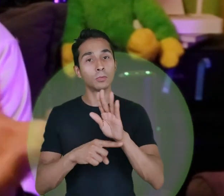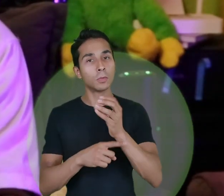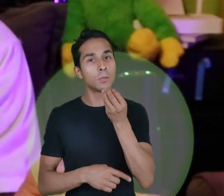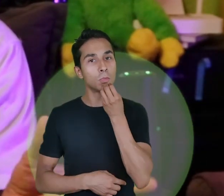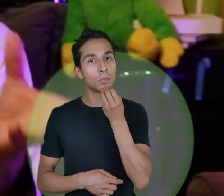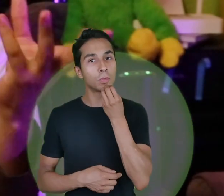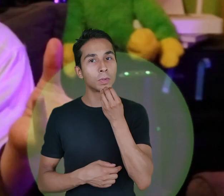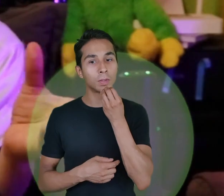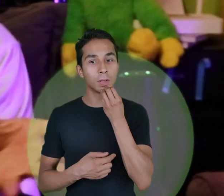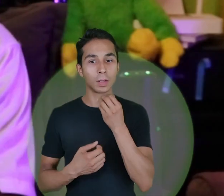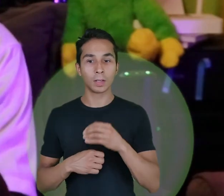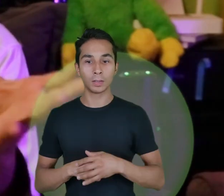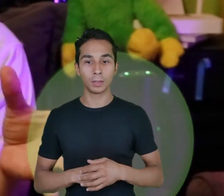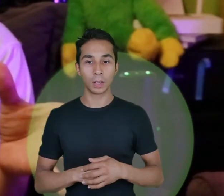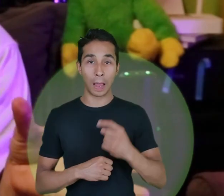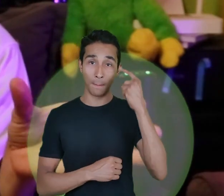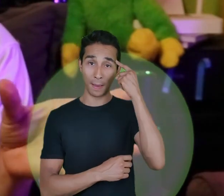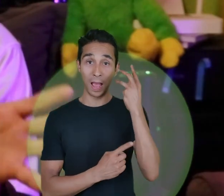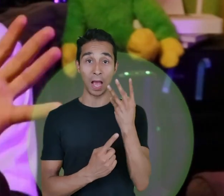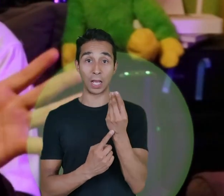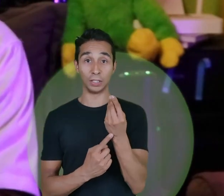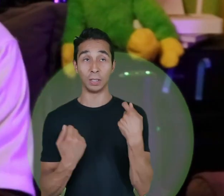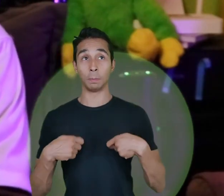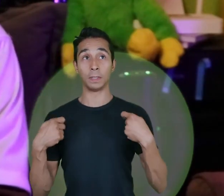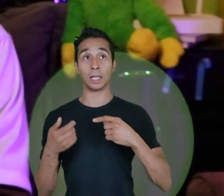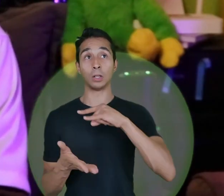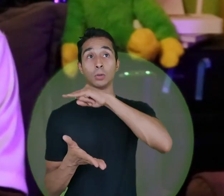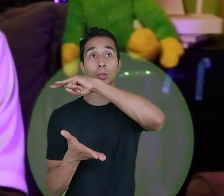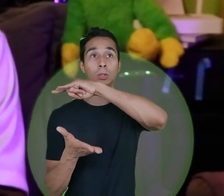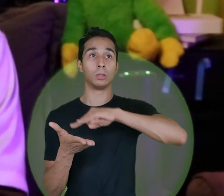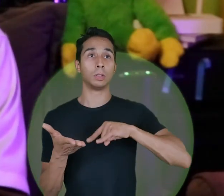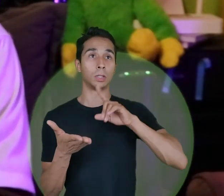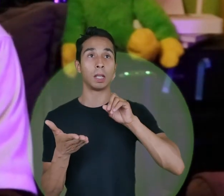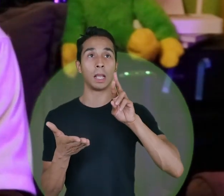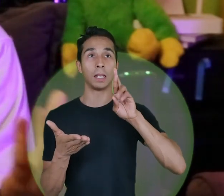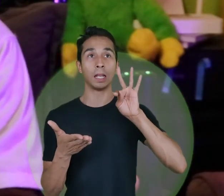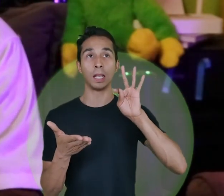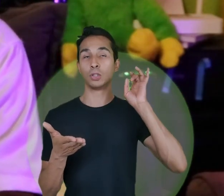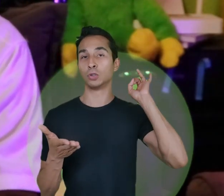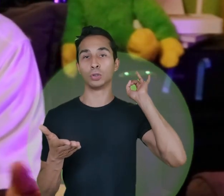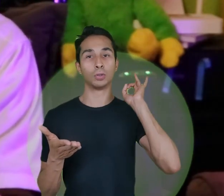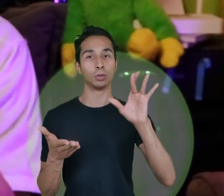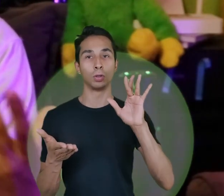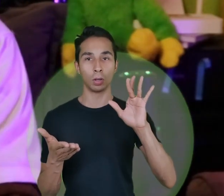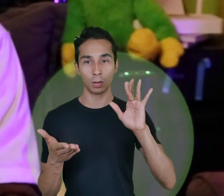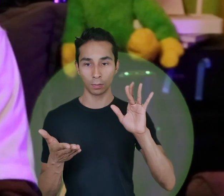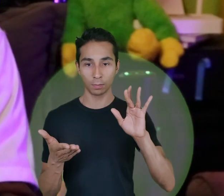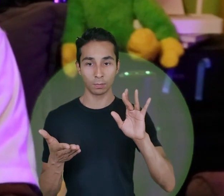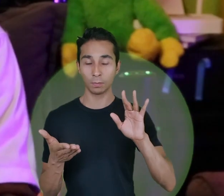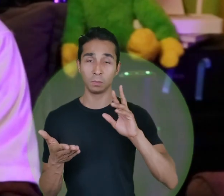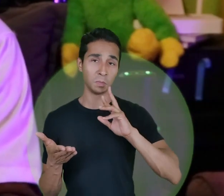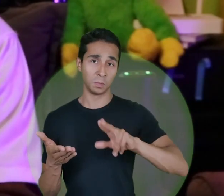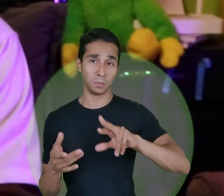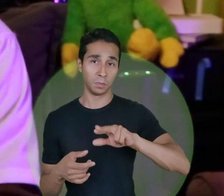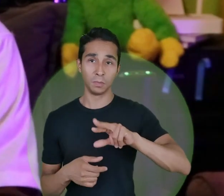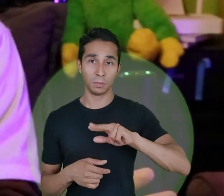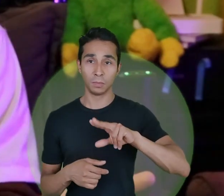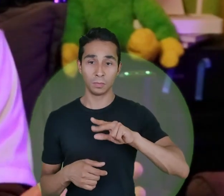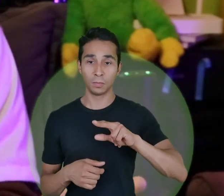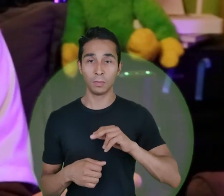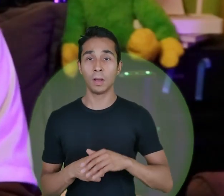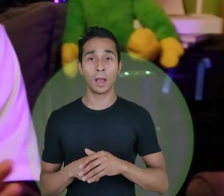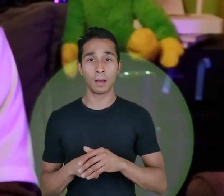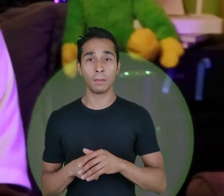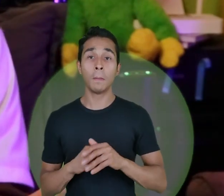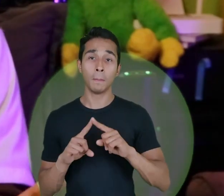também vai tirar aquela gente chata que acha que tipo, artista é só quem tem documento, sabe? Não ignorando todas outras vivências. E aí